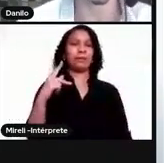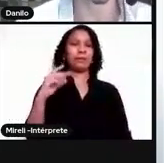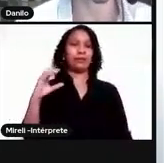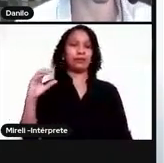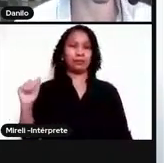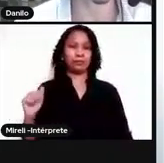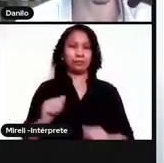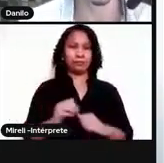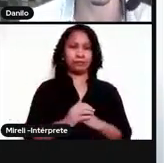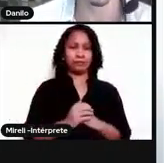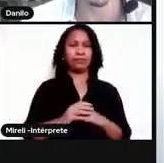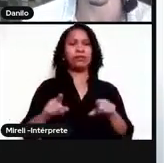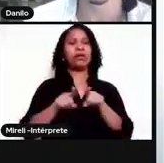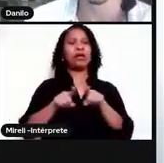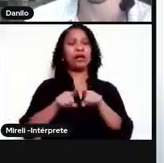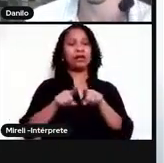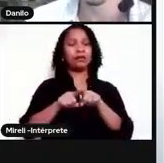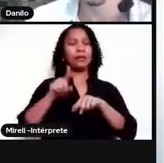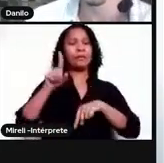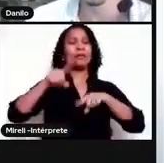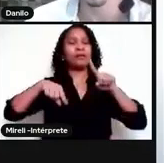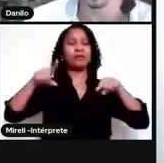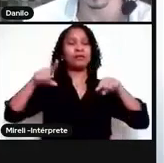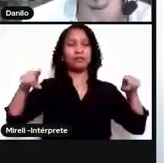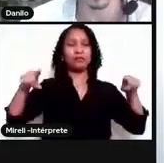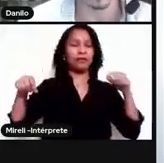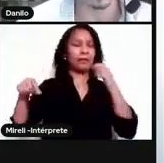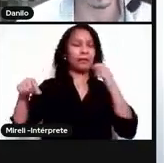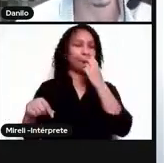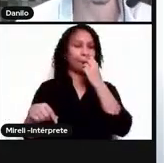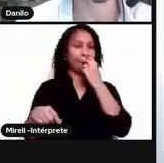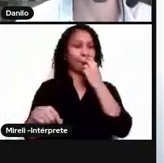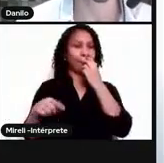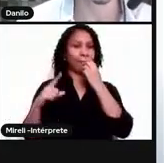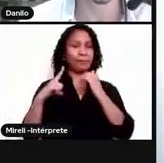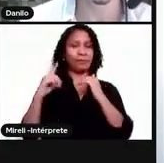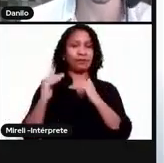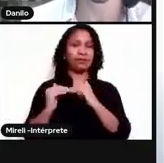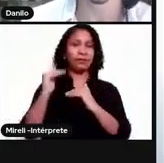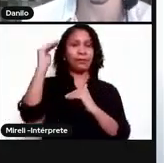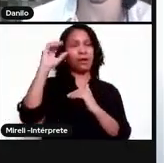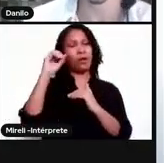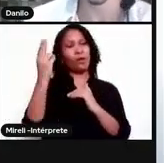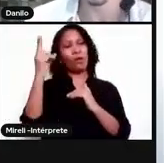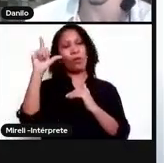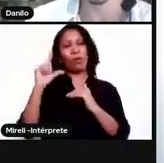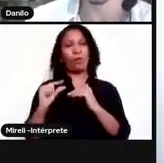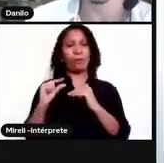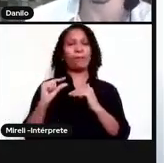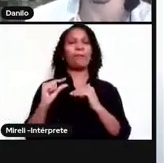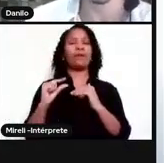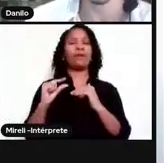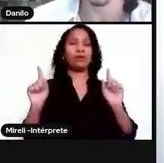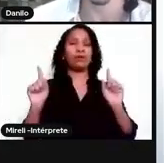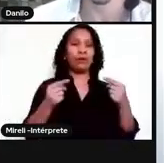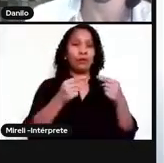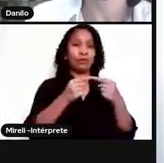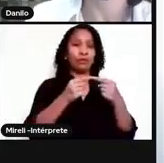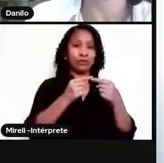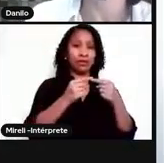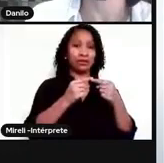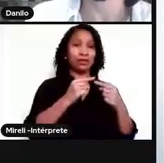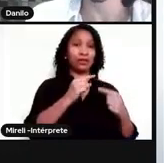apresentavam um número maior ou igual a 0,32 de correlação absoluta foram usadas para cada CP, utilizando o modelo